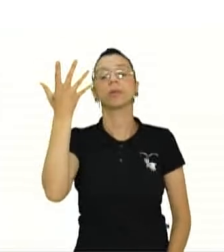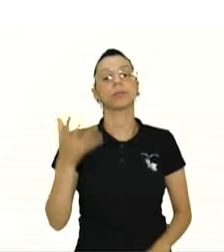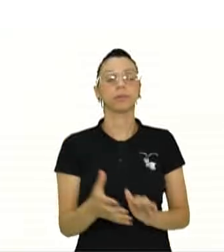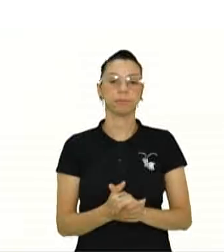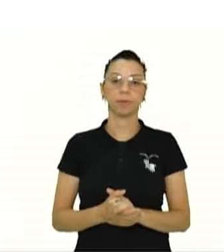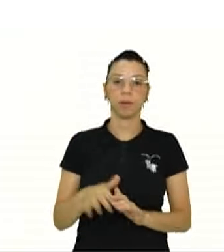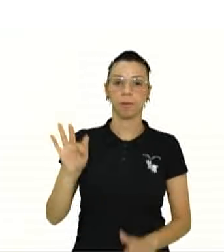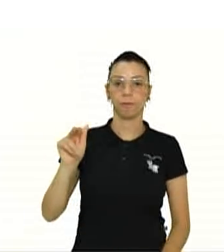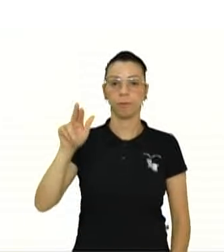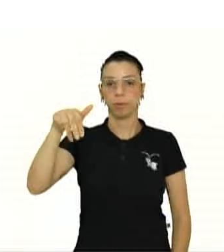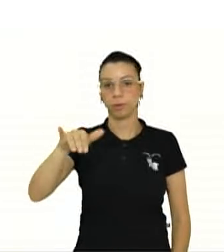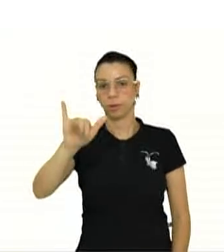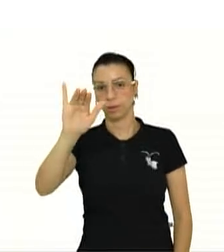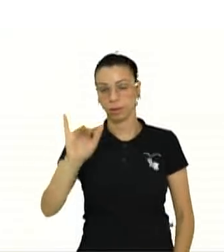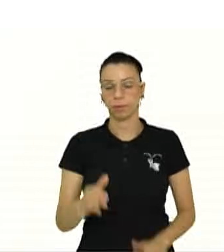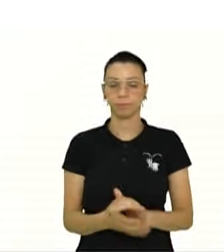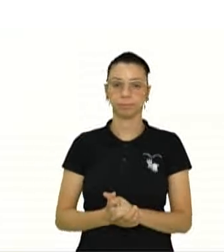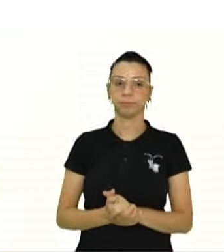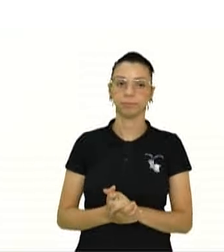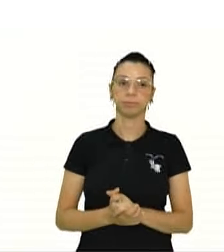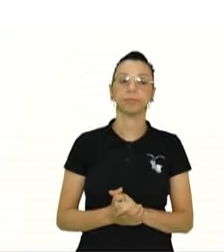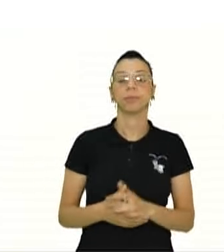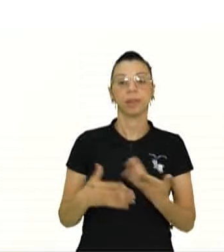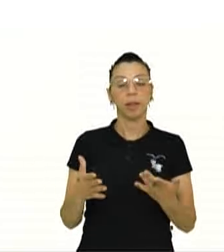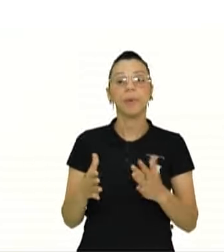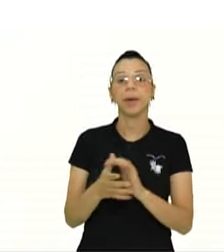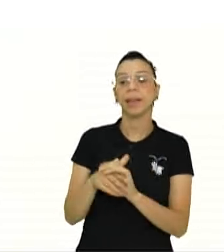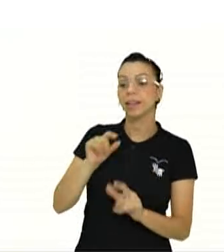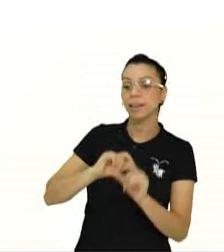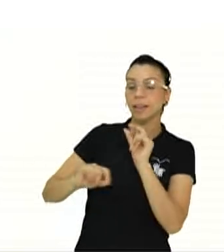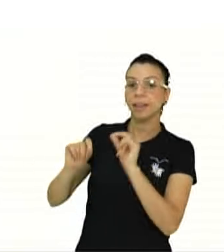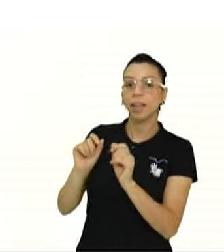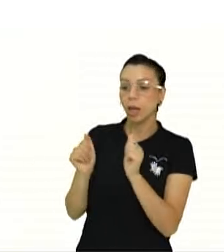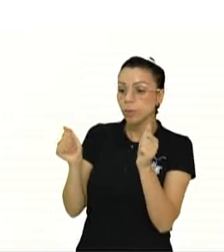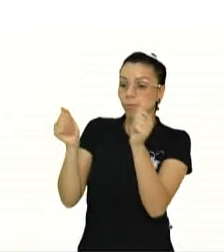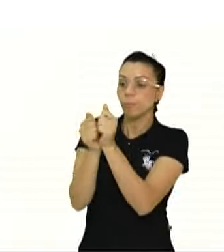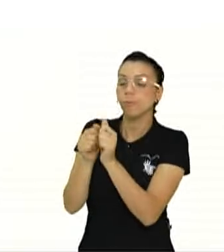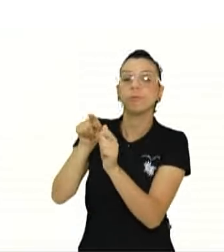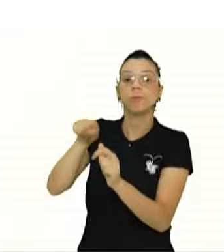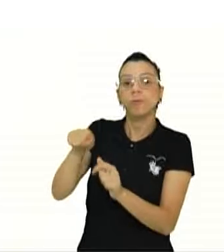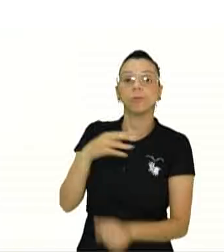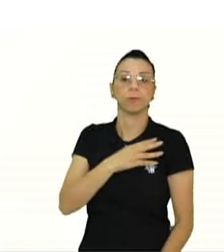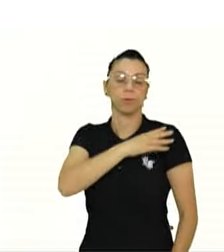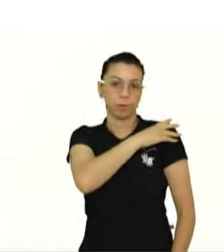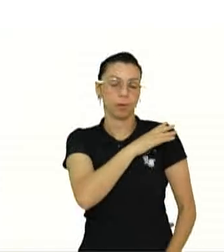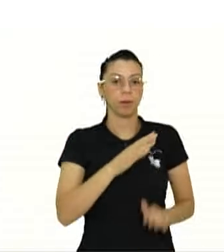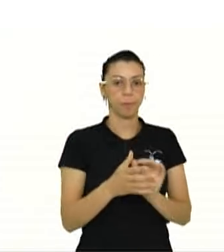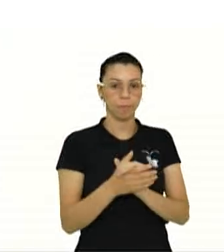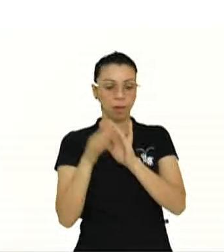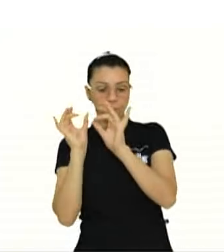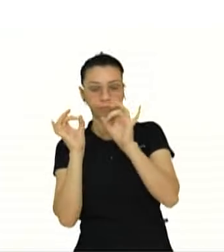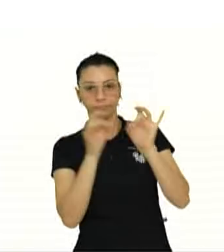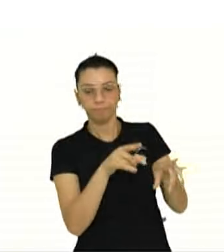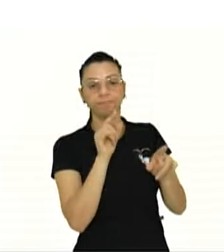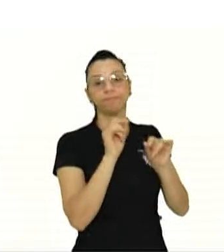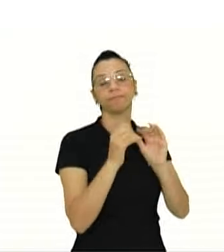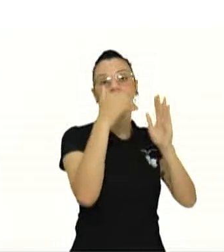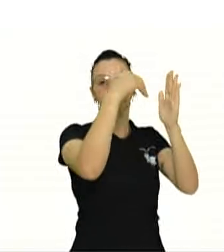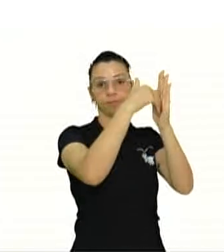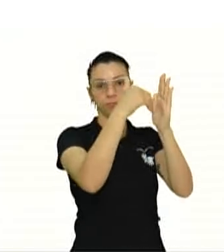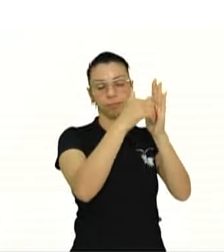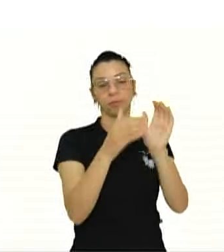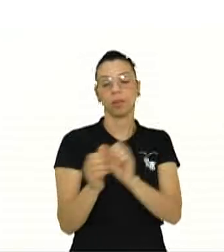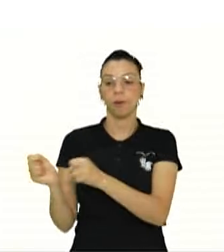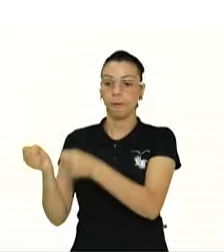Funari. Esses novos soldados assalariados passaram a ser leais aos generais e não ao Estado romano, fortalecendo o poder dos generais e colocando em